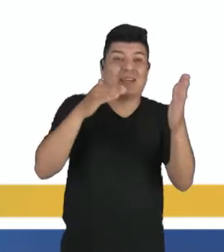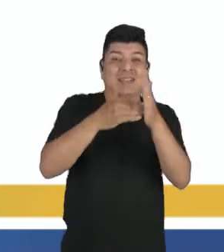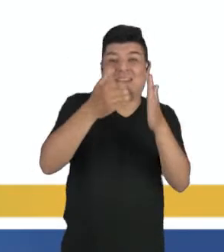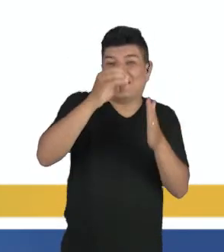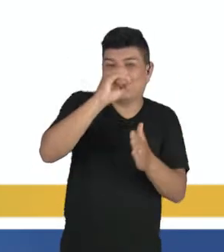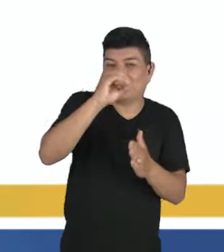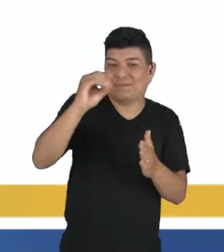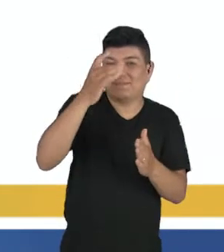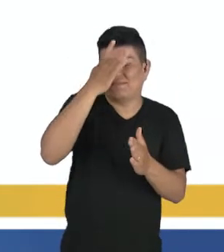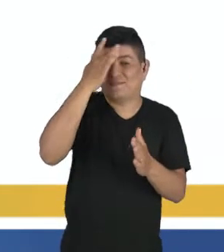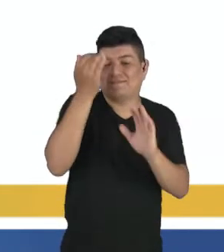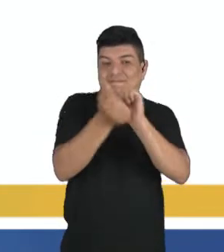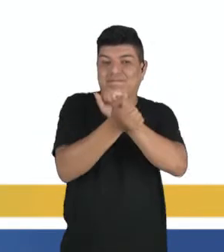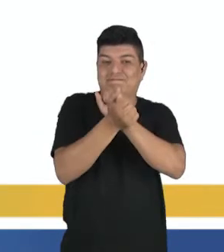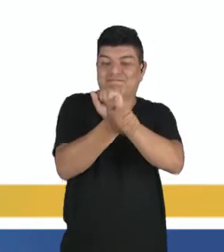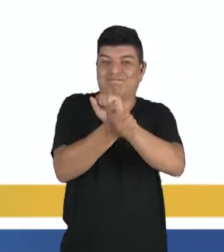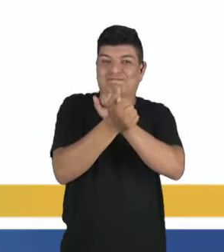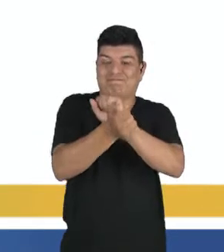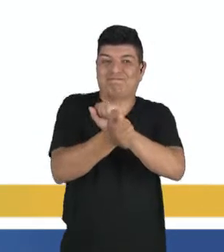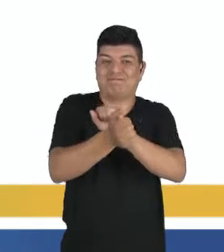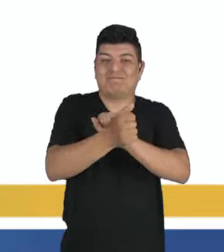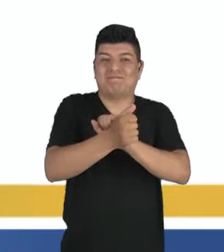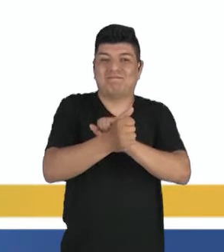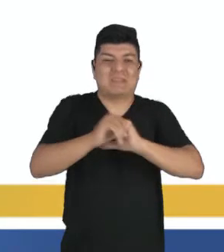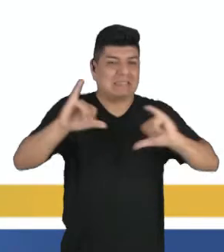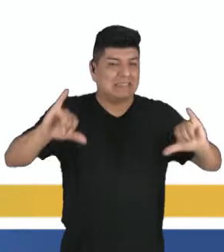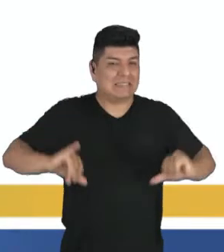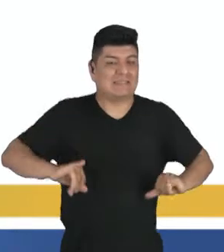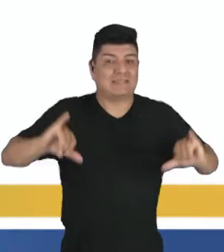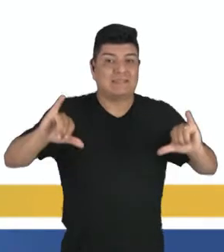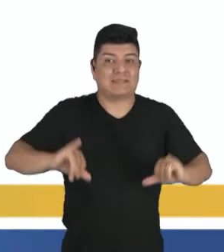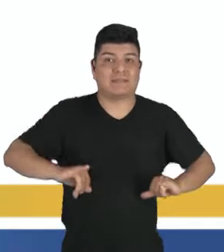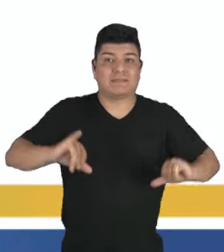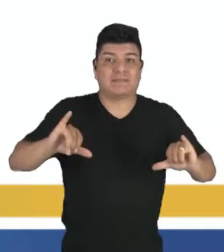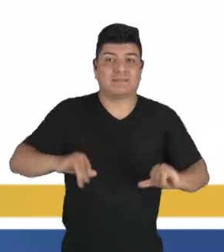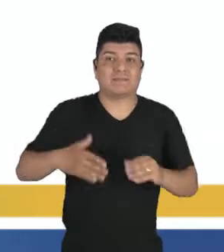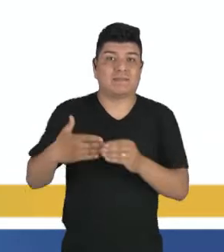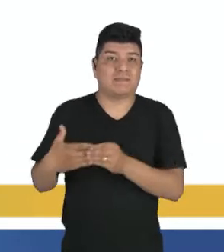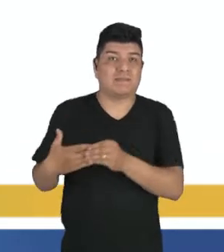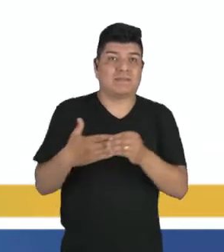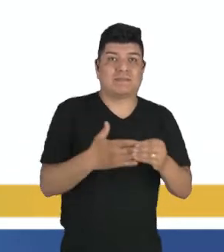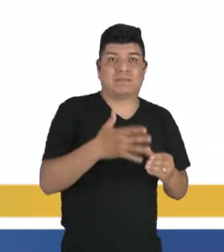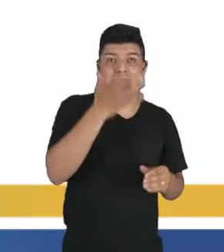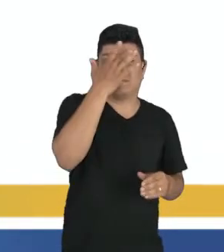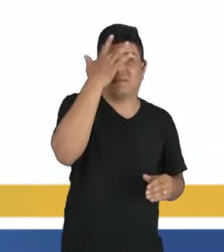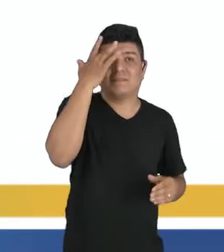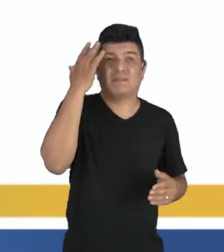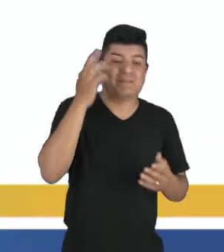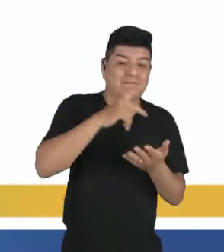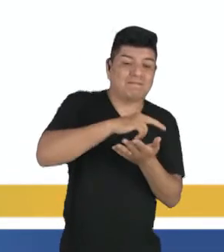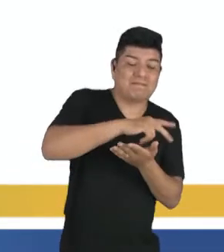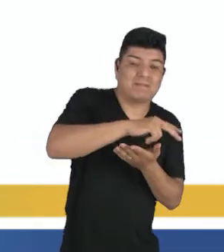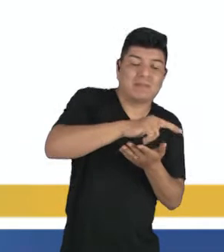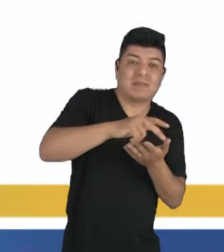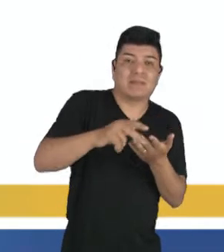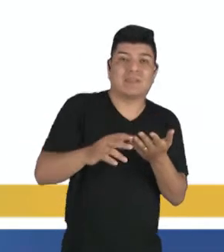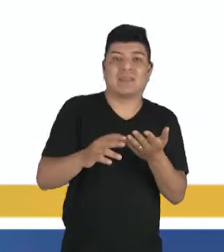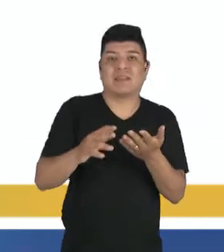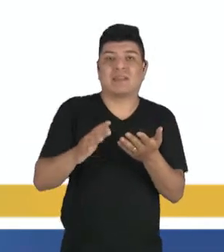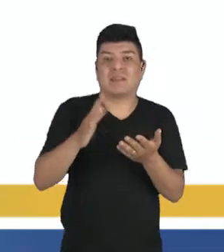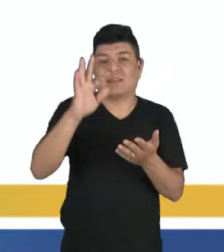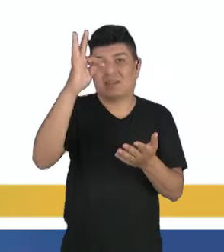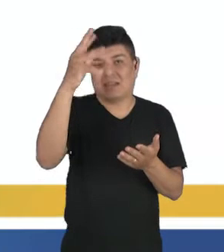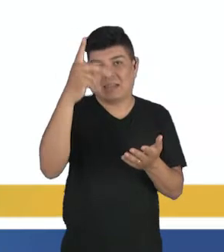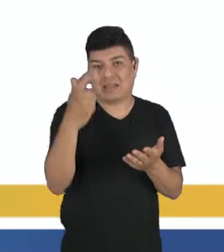de escravos em condições degradantes. Carregavam pessoas de várias etnias